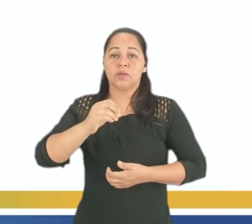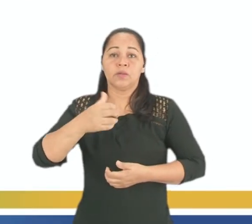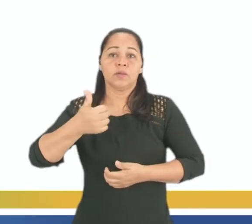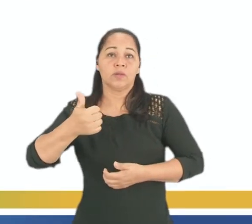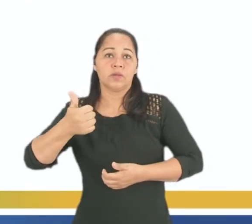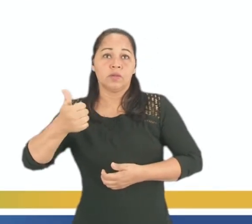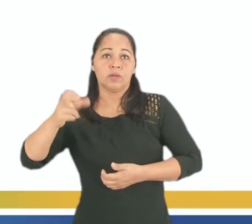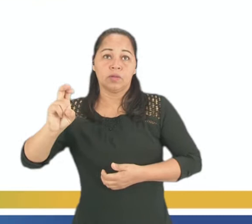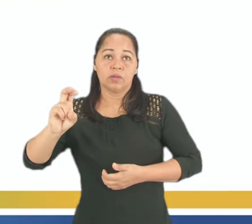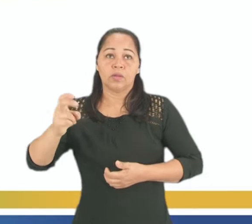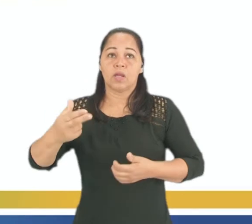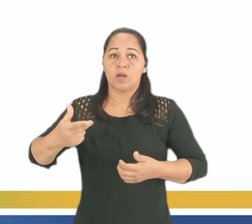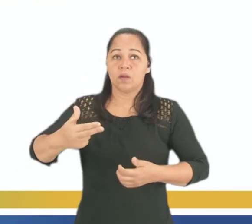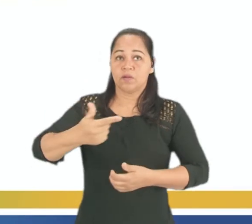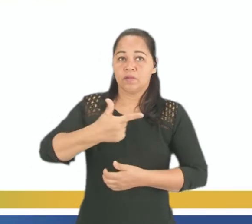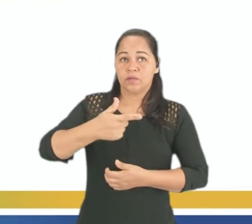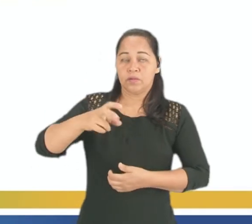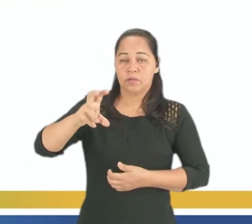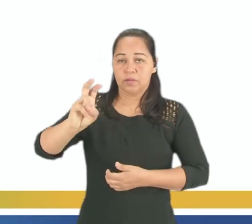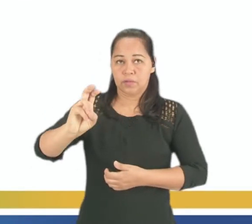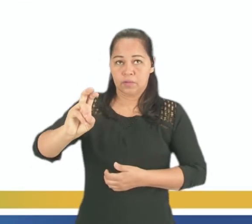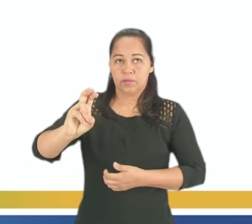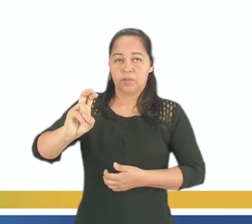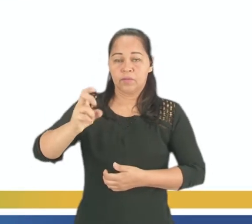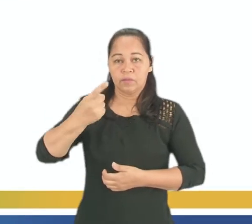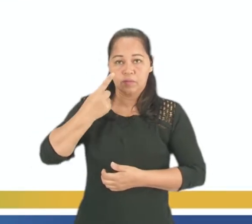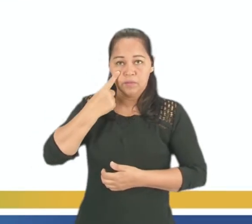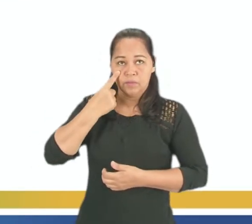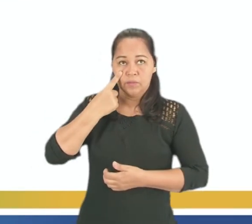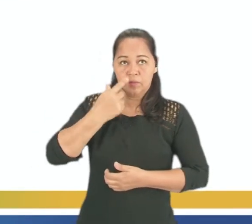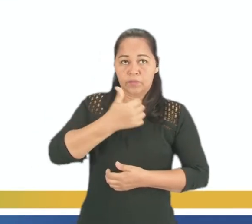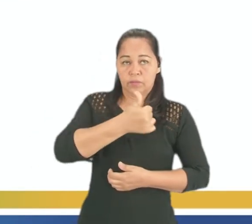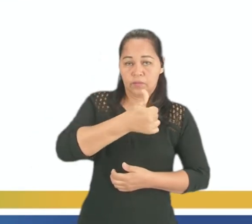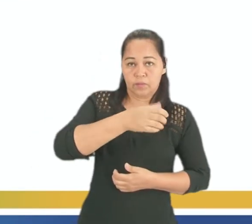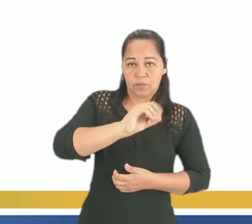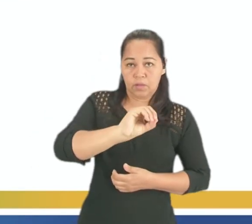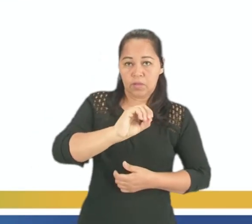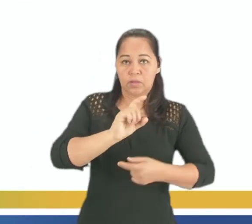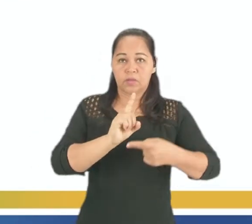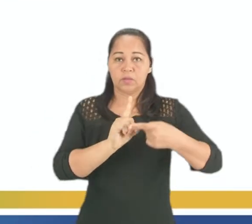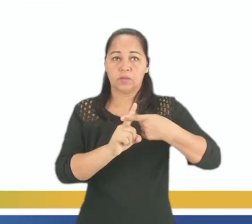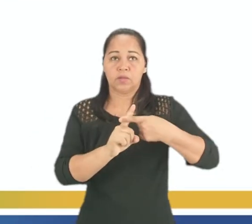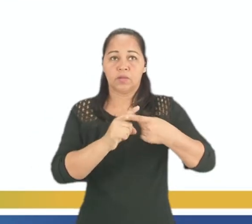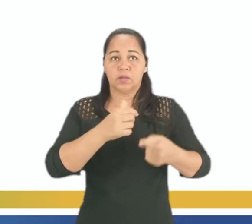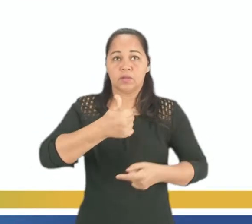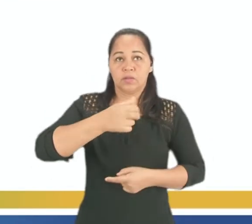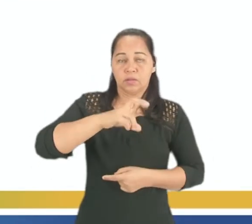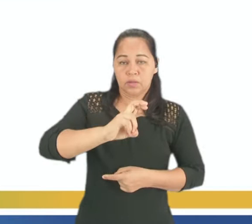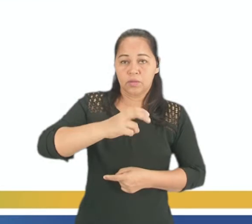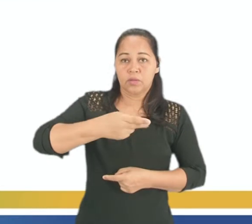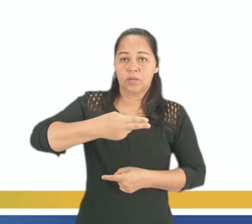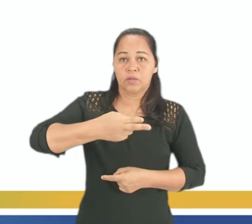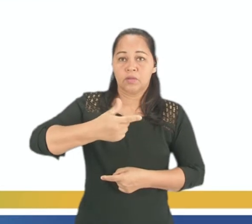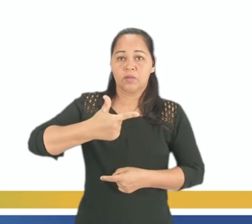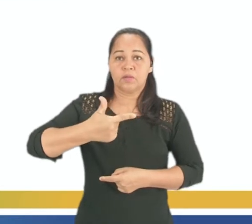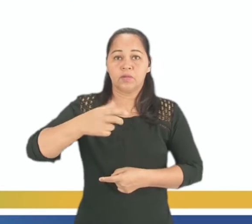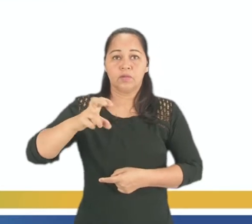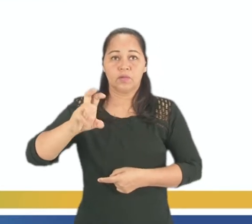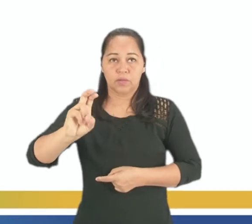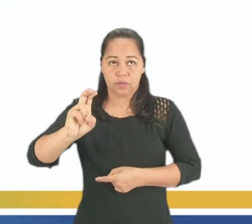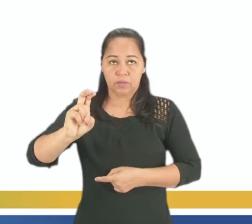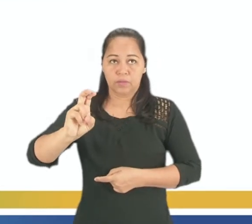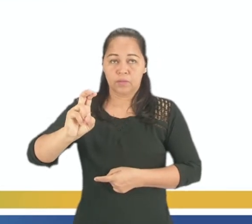dar igual a 25. Então, nós vamos testar esse somatório na primeira equação, 10 mais 15 igual a